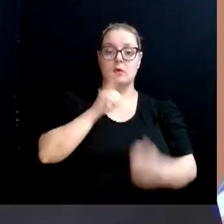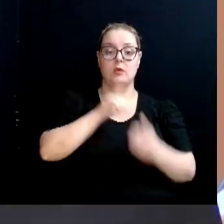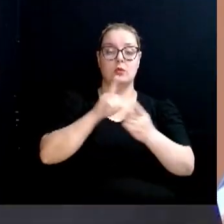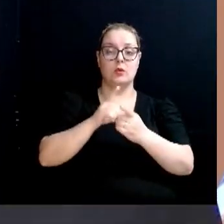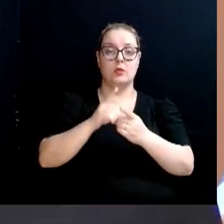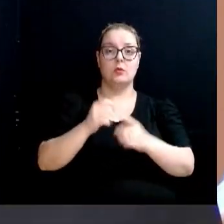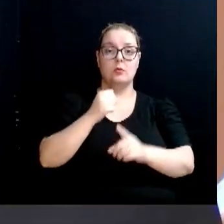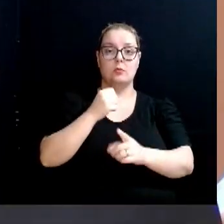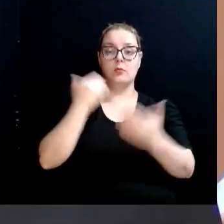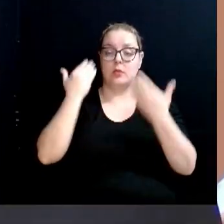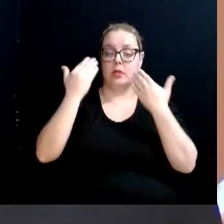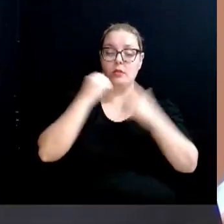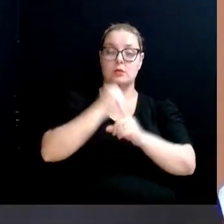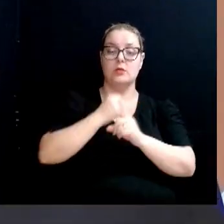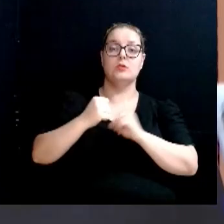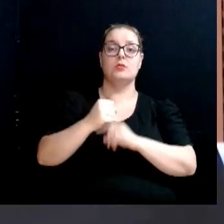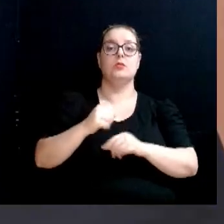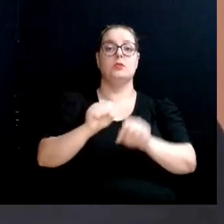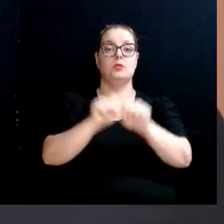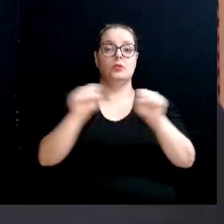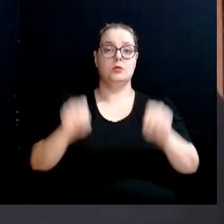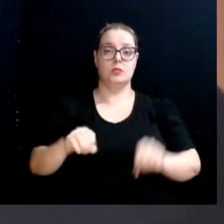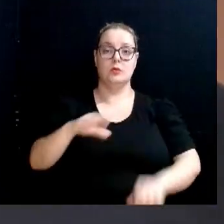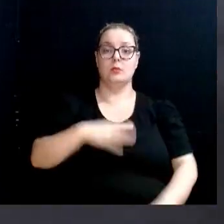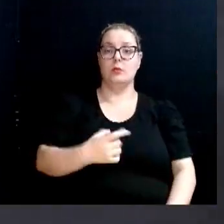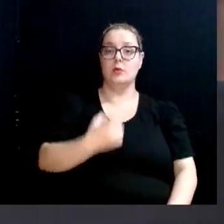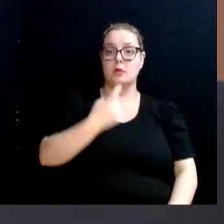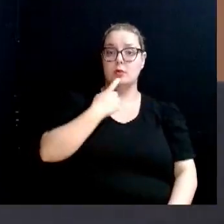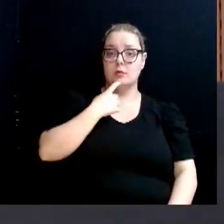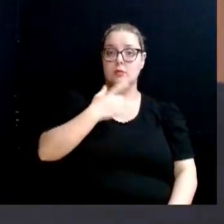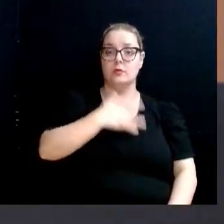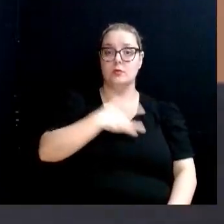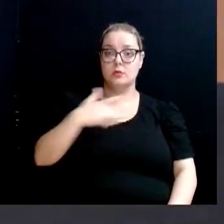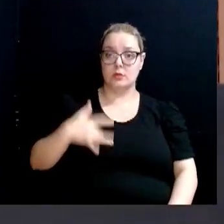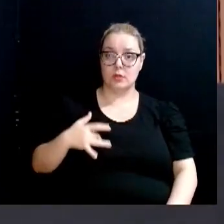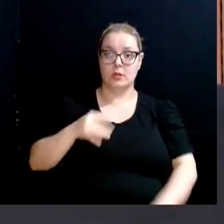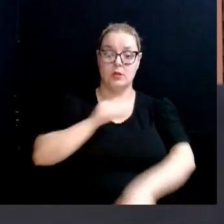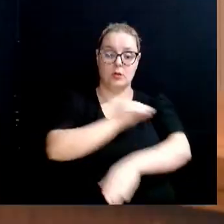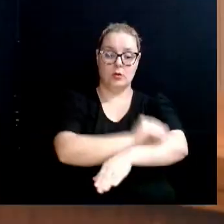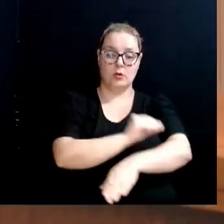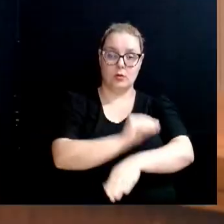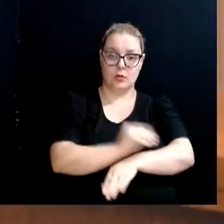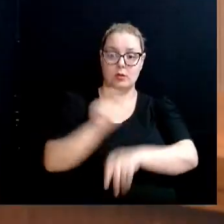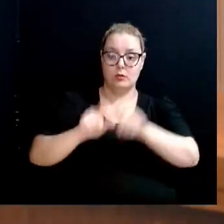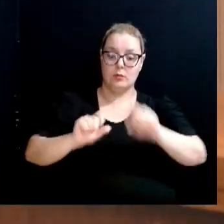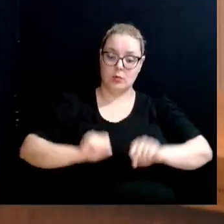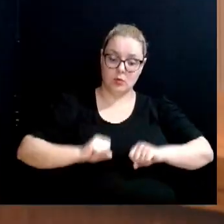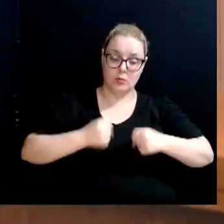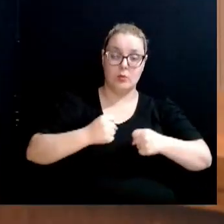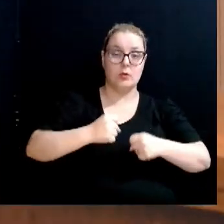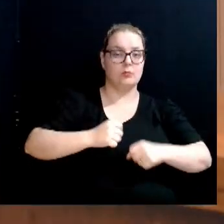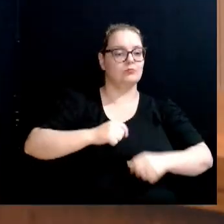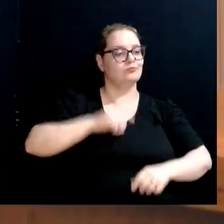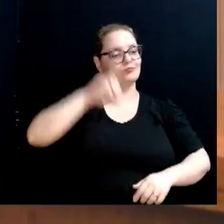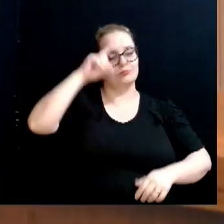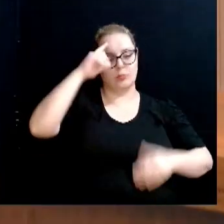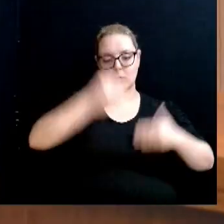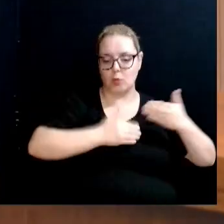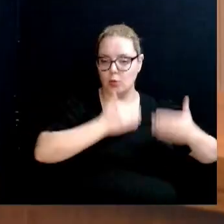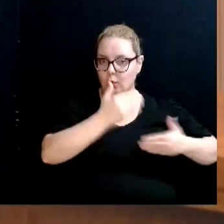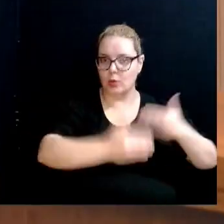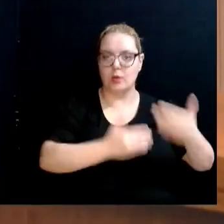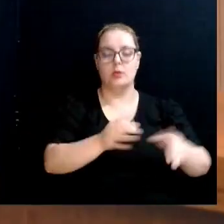no Sistema Municipal de Saúde aos cuidadores que se dedicam integralmente ao cuidado de